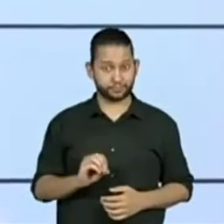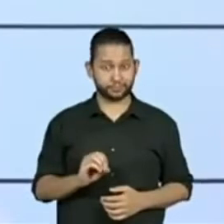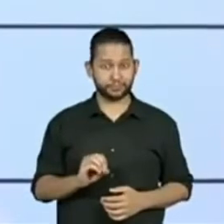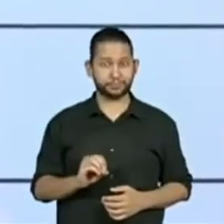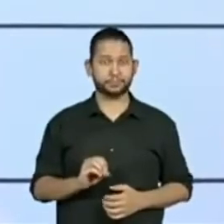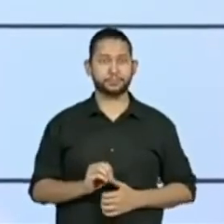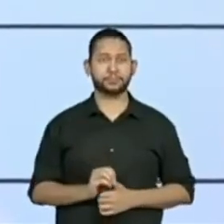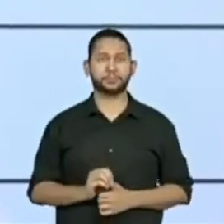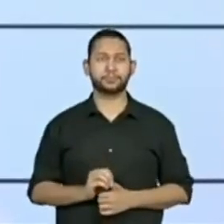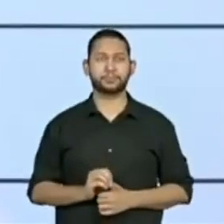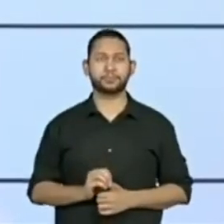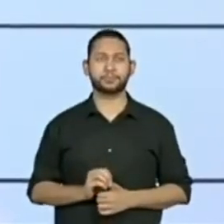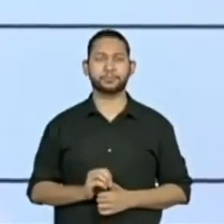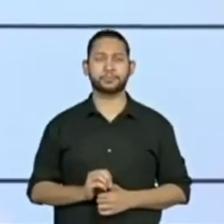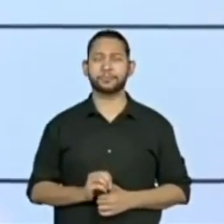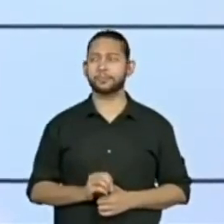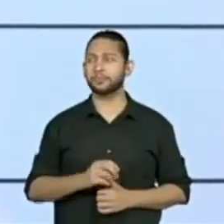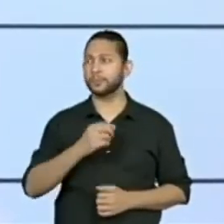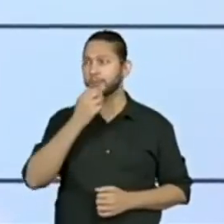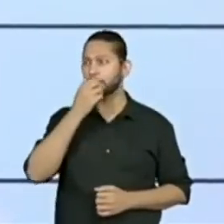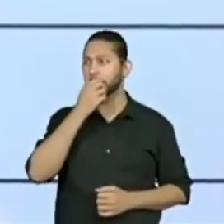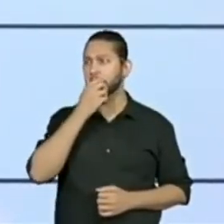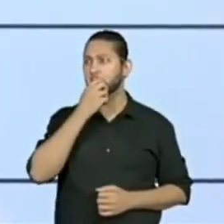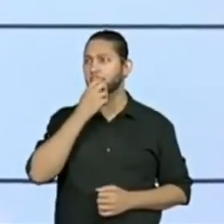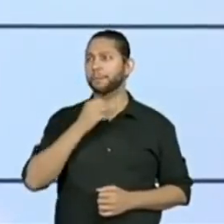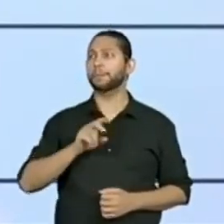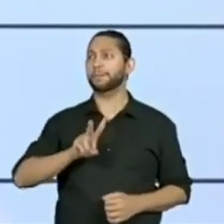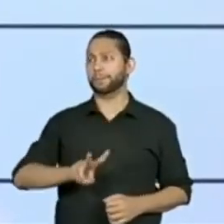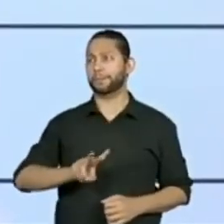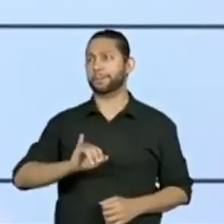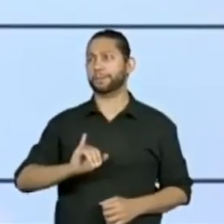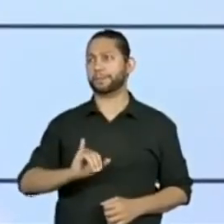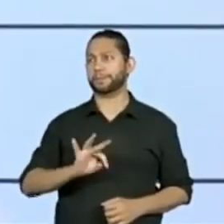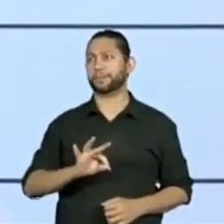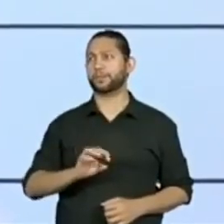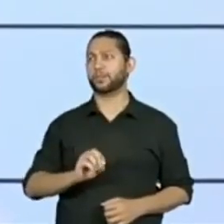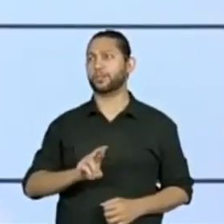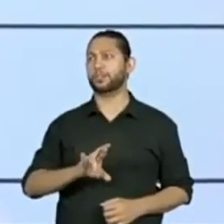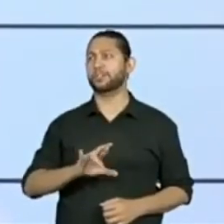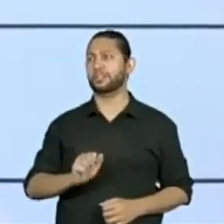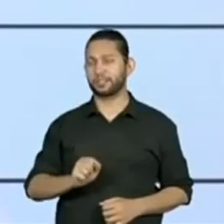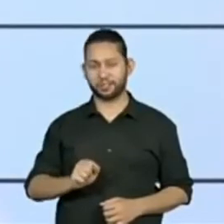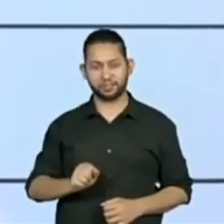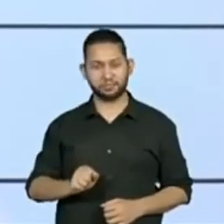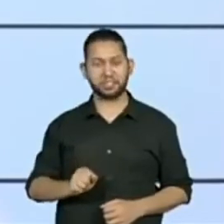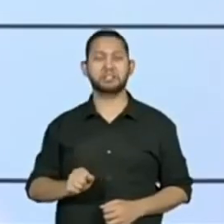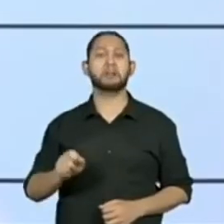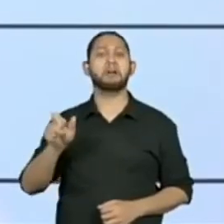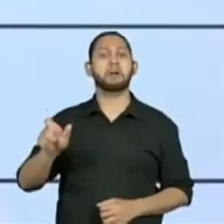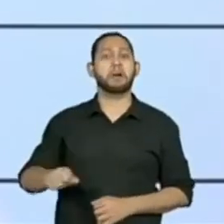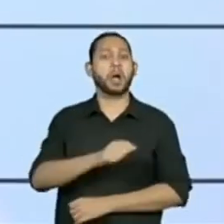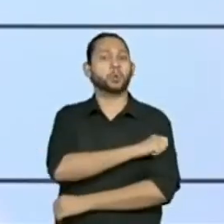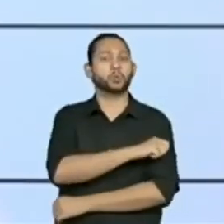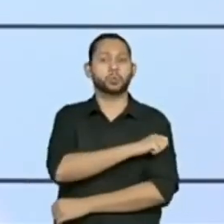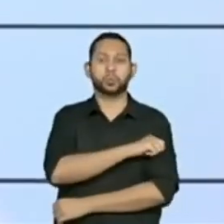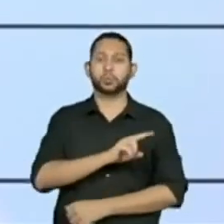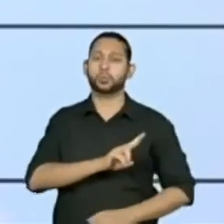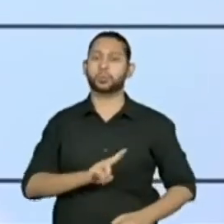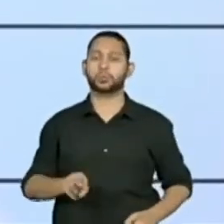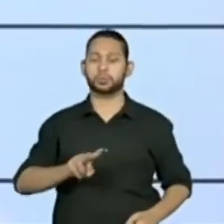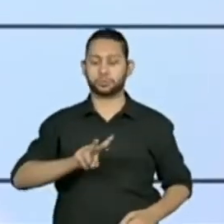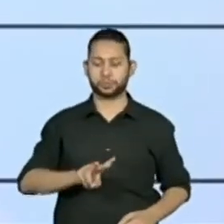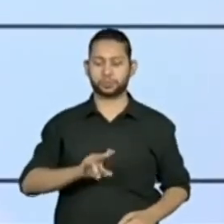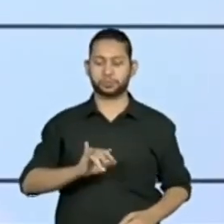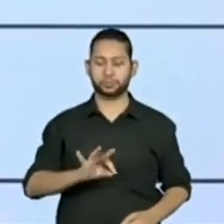350. Com o nome de aluno, ó, Vitória. A professora William disse que a Vitória... É